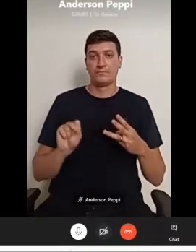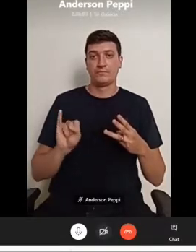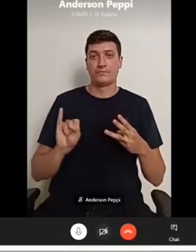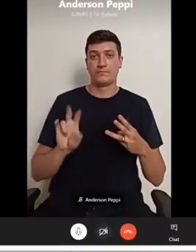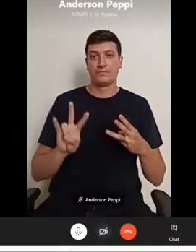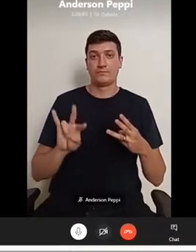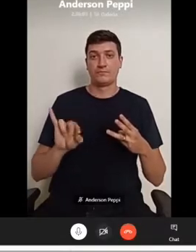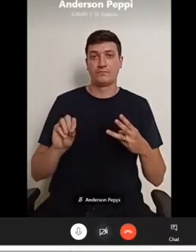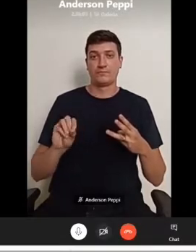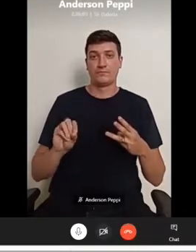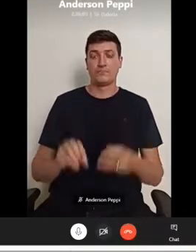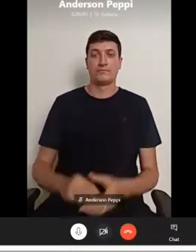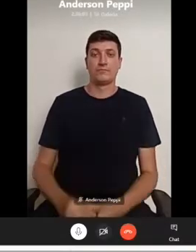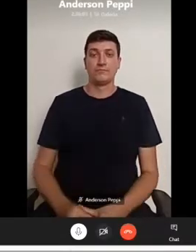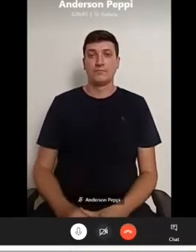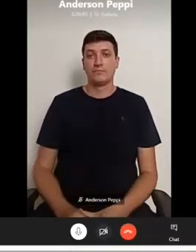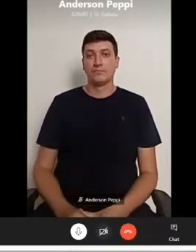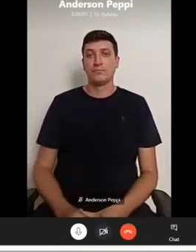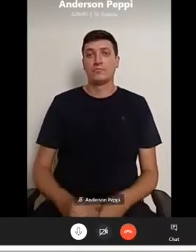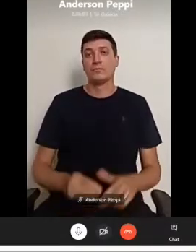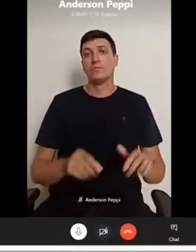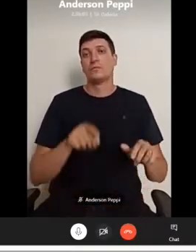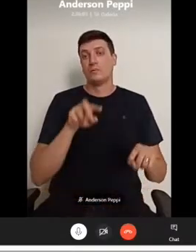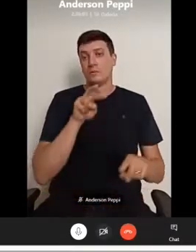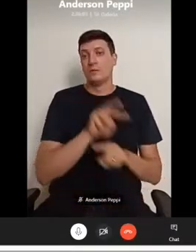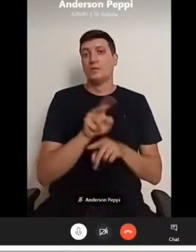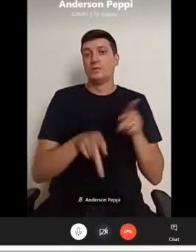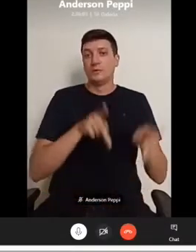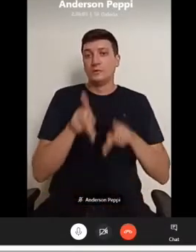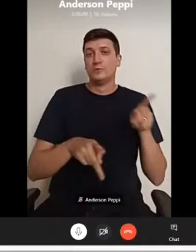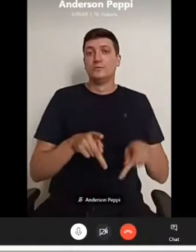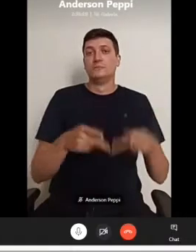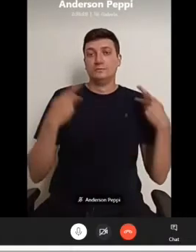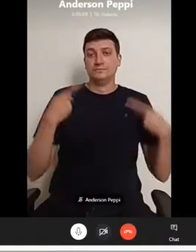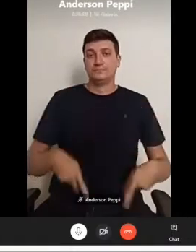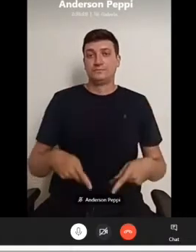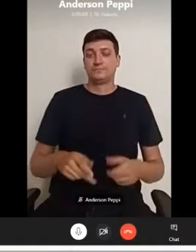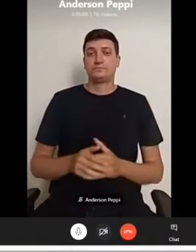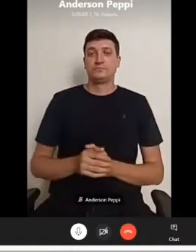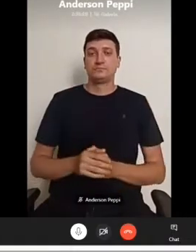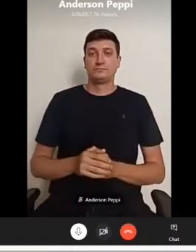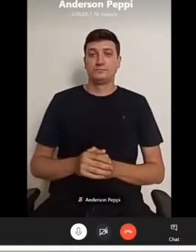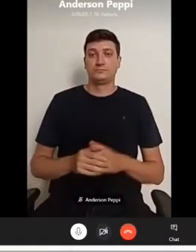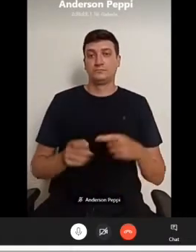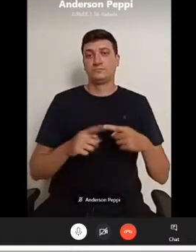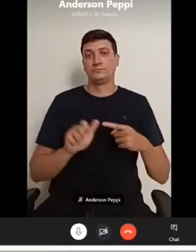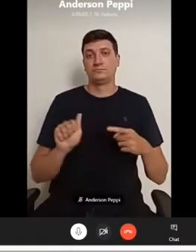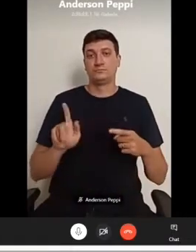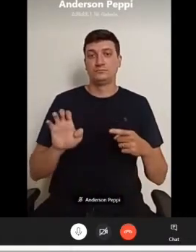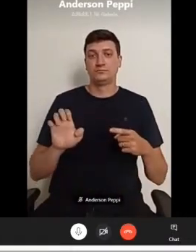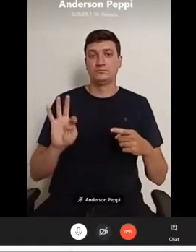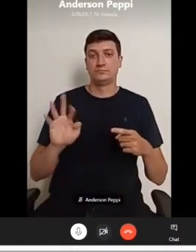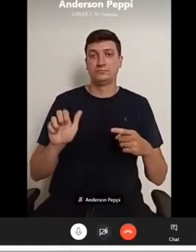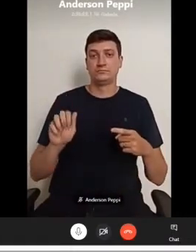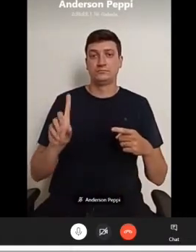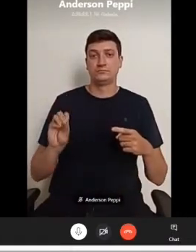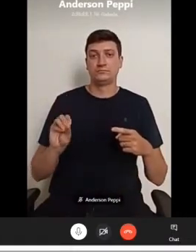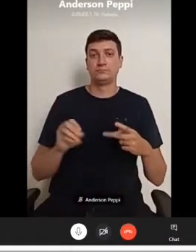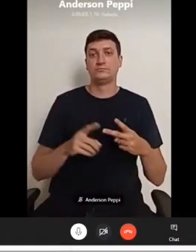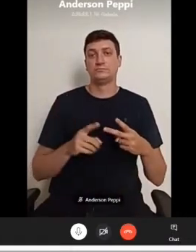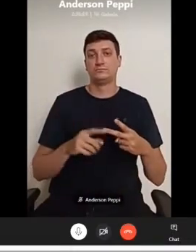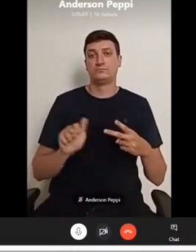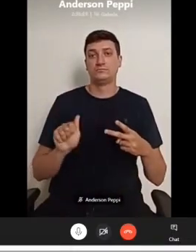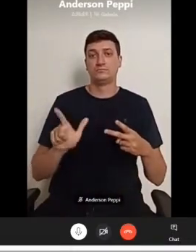Comissão de Defesa do Cidadão e dos Direitos Humanos, Abelardo Vanderlino da Costa Neto, Alessandra Luquezzi de